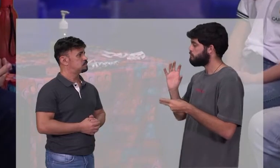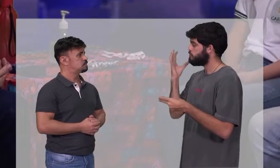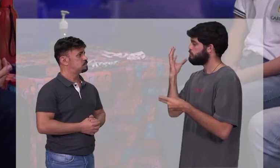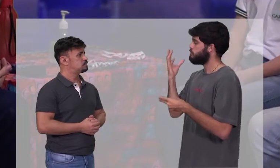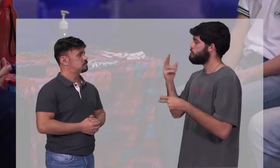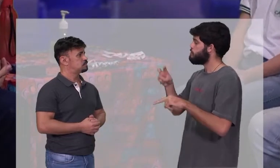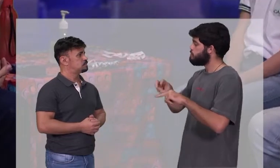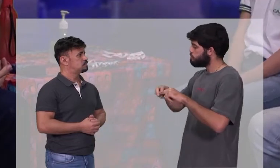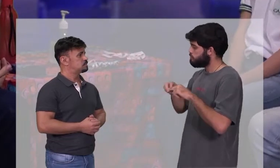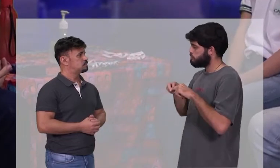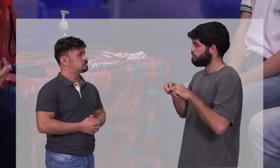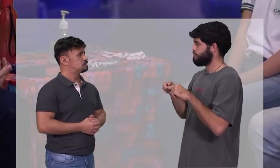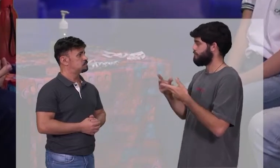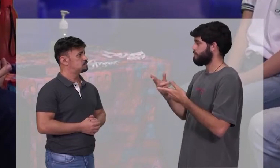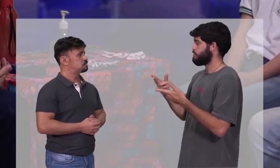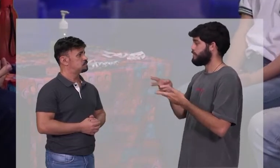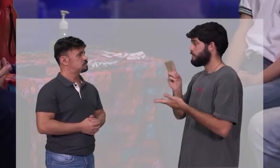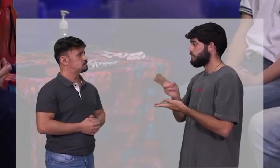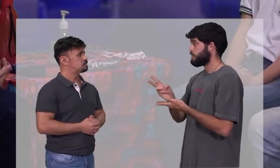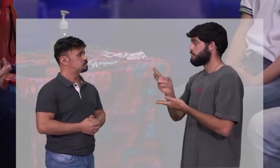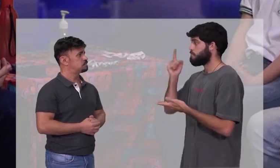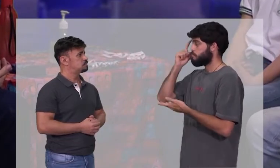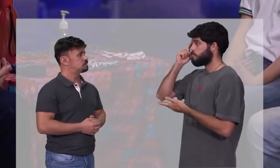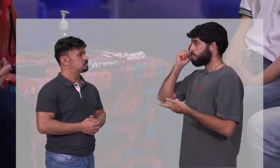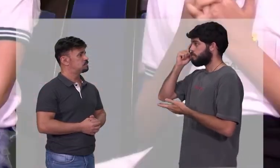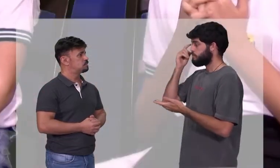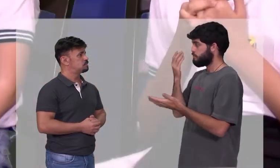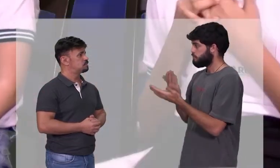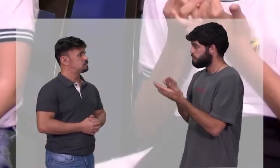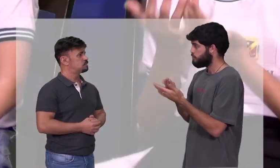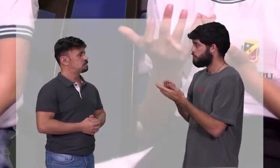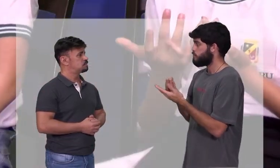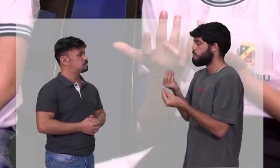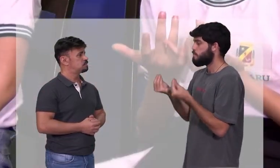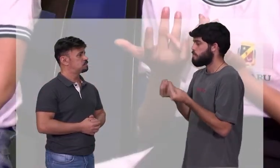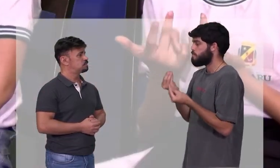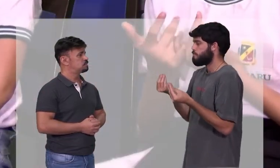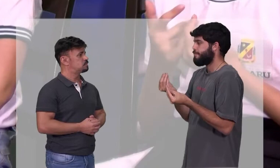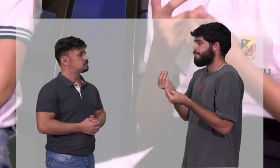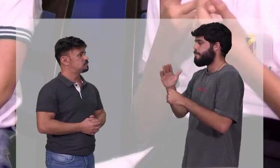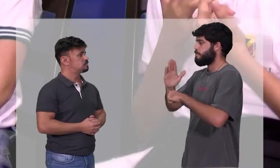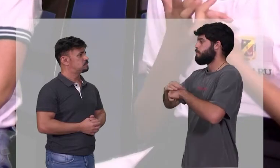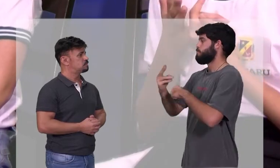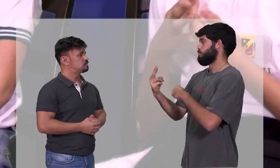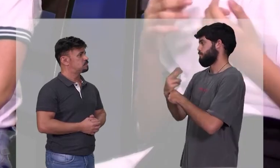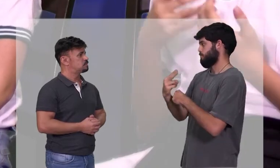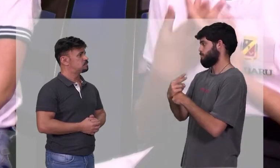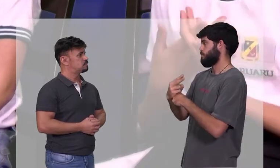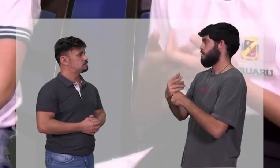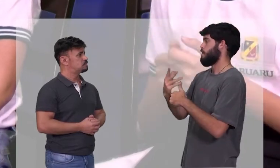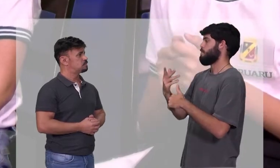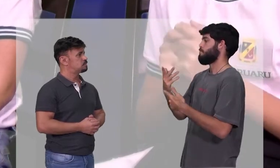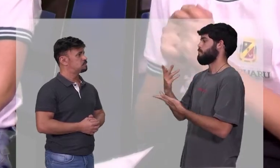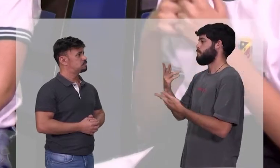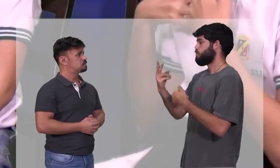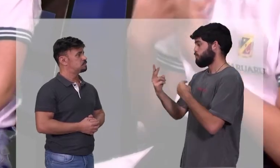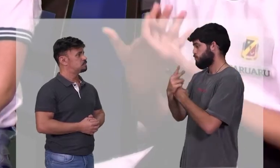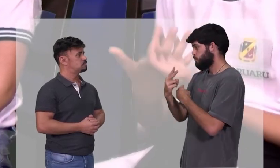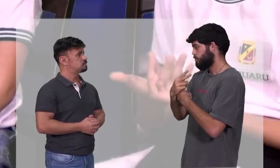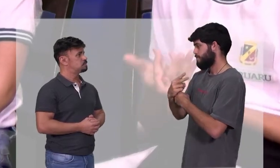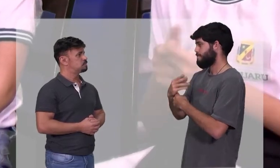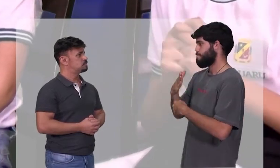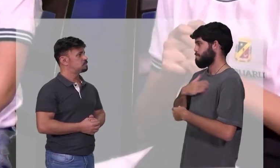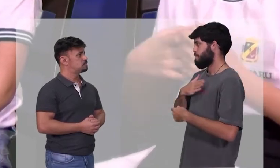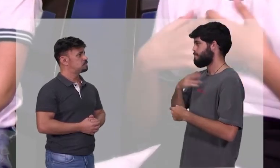acontecer. Por isso, você tem que sempre pensar nos estudos como uma forma de autocuidado. Porque você está cuidando da